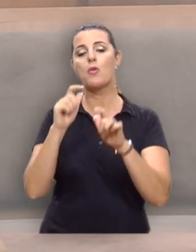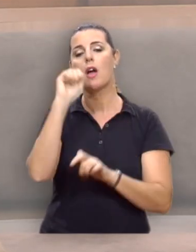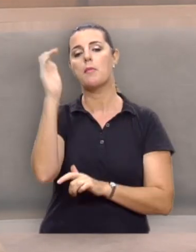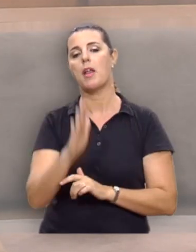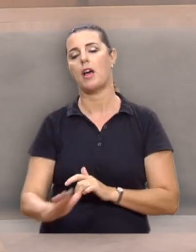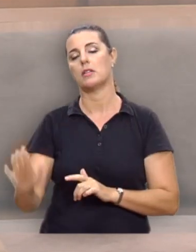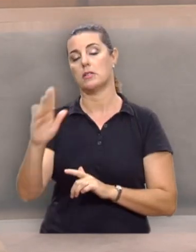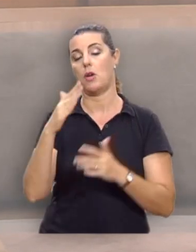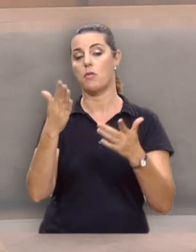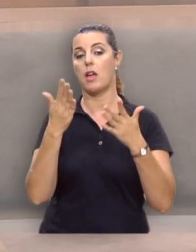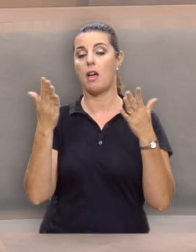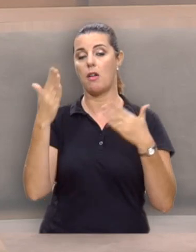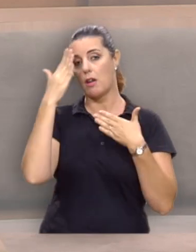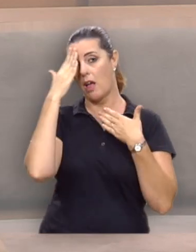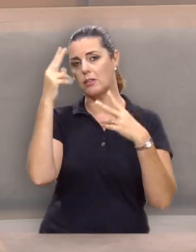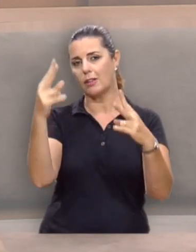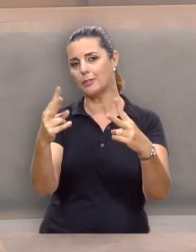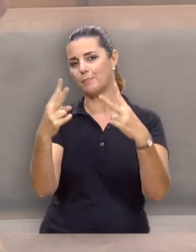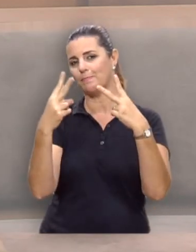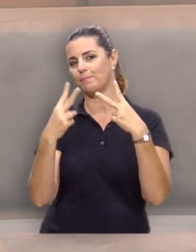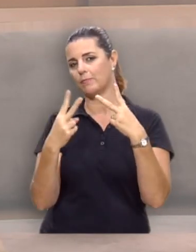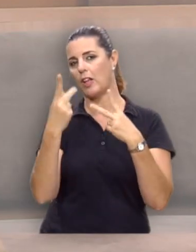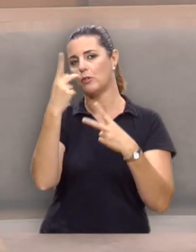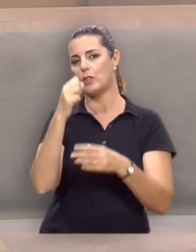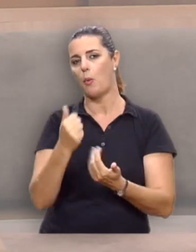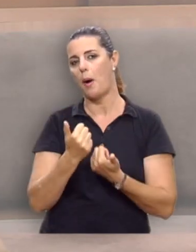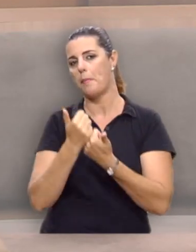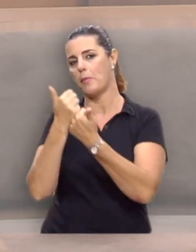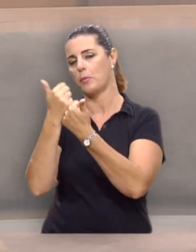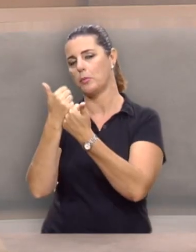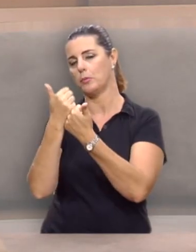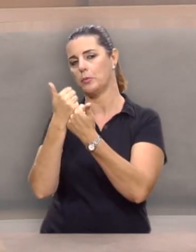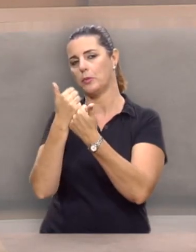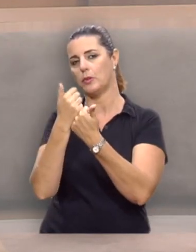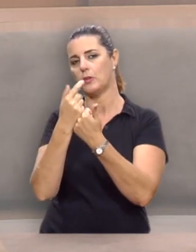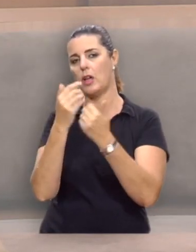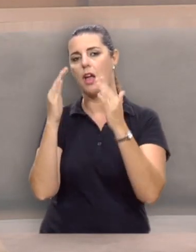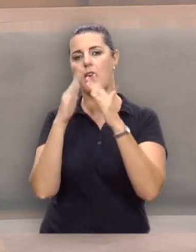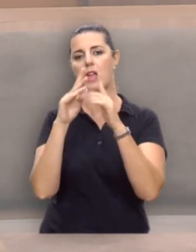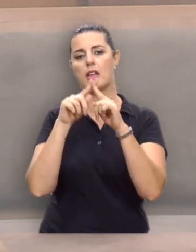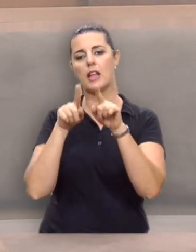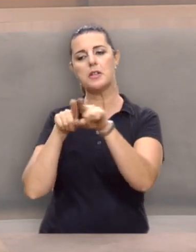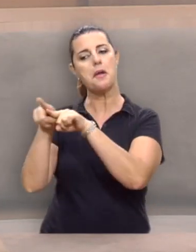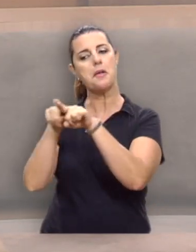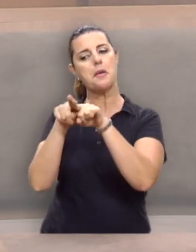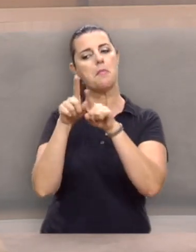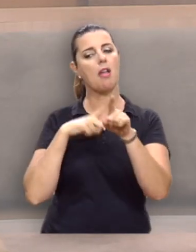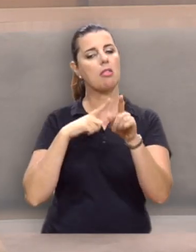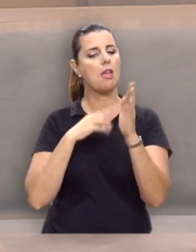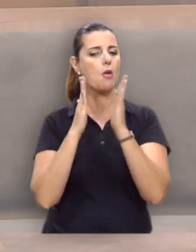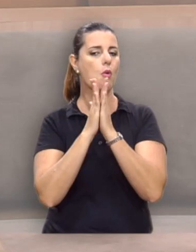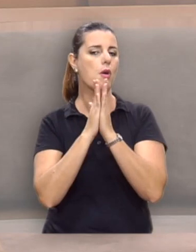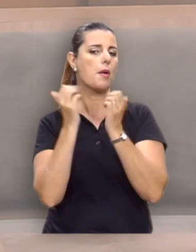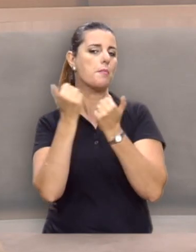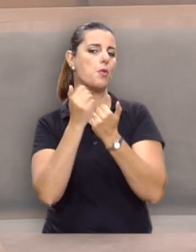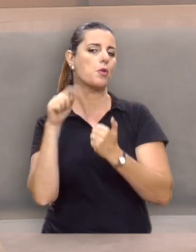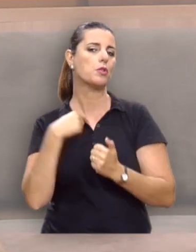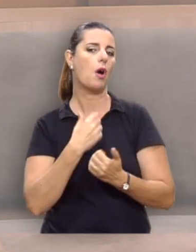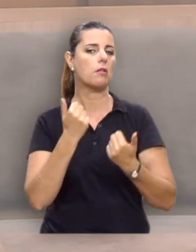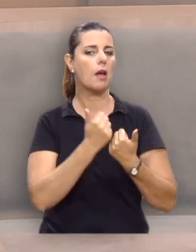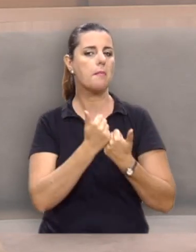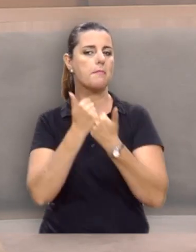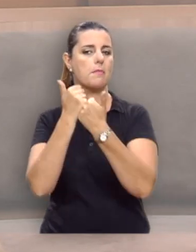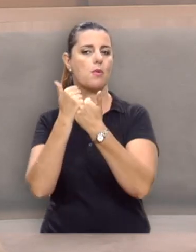agradecer sua audiência, quero agradecer o seu apoio, as igrejas irmãs que têm orado por nós e nos